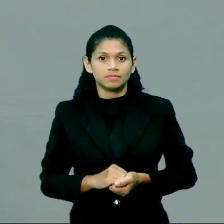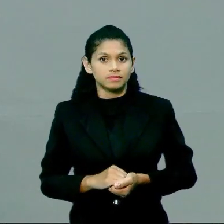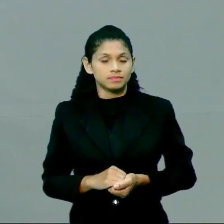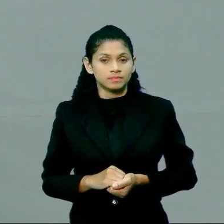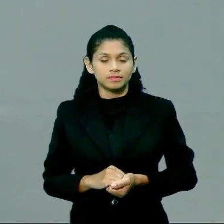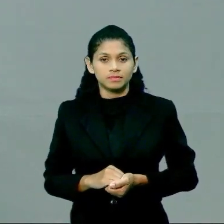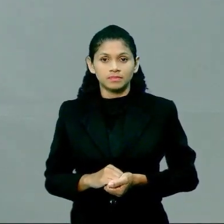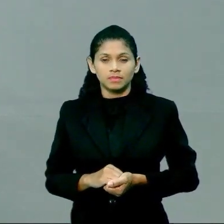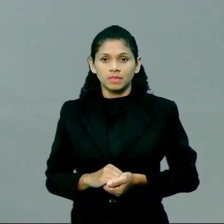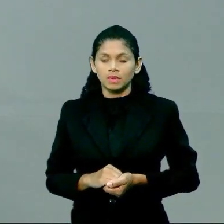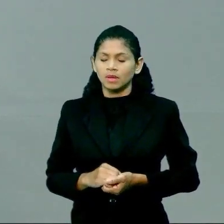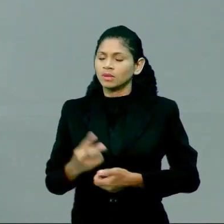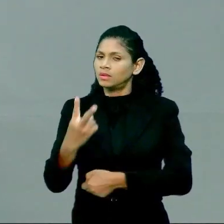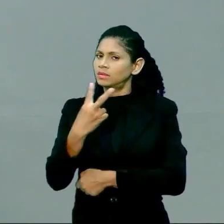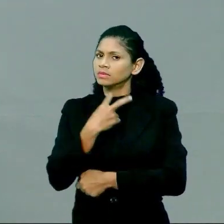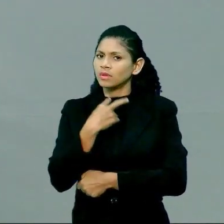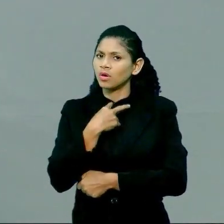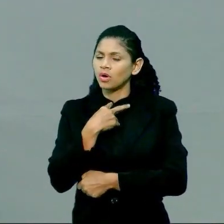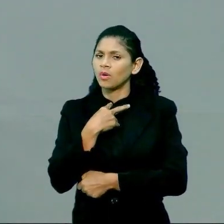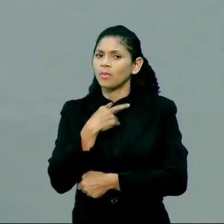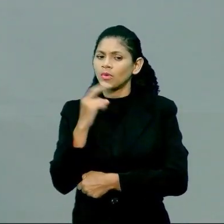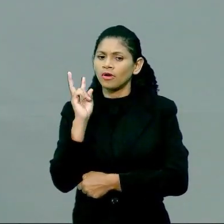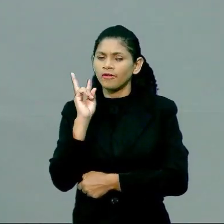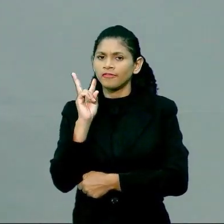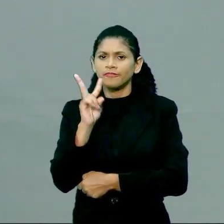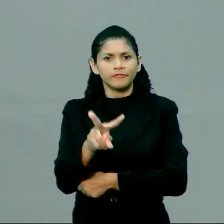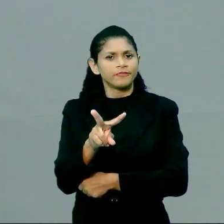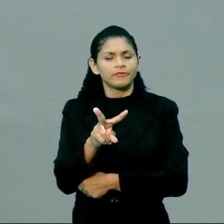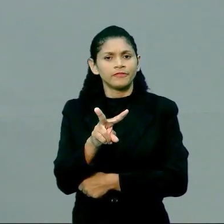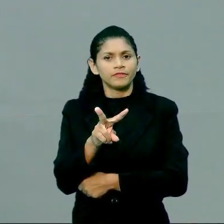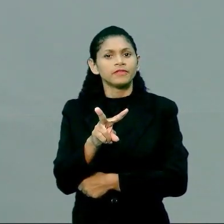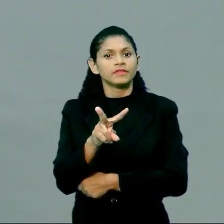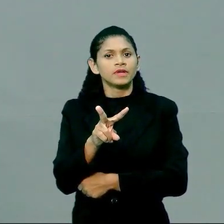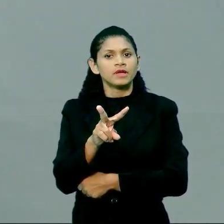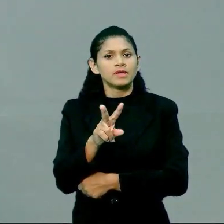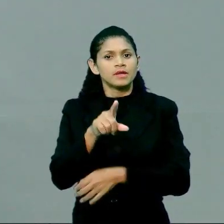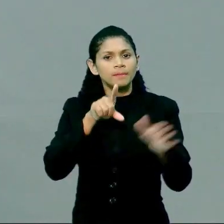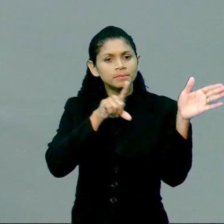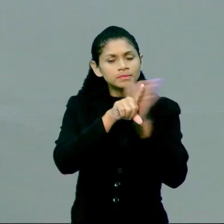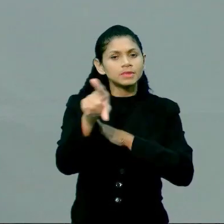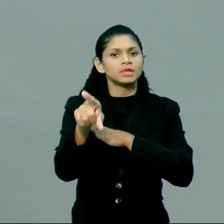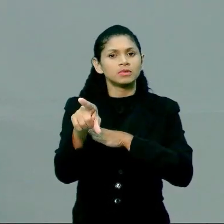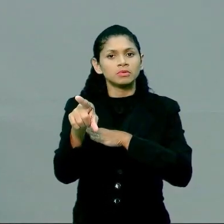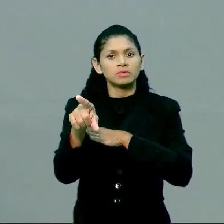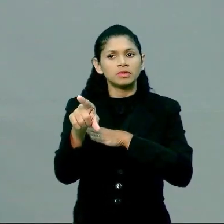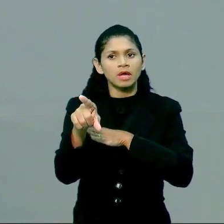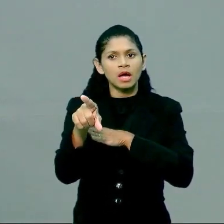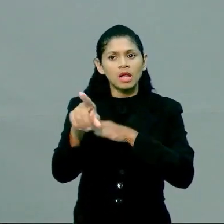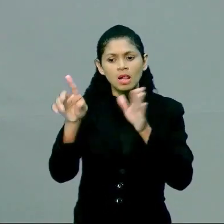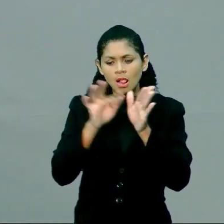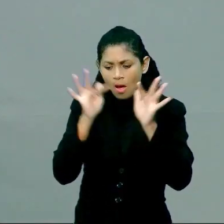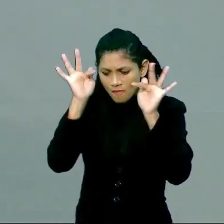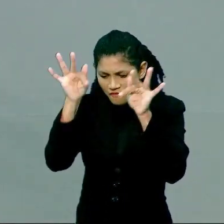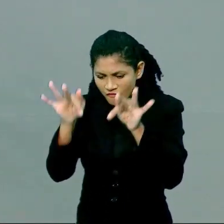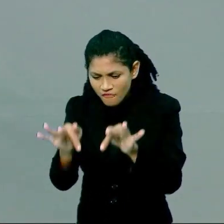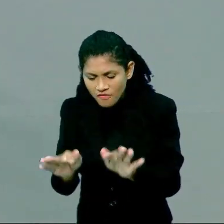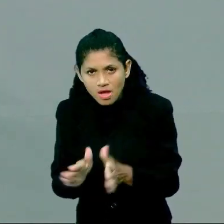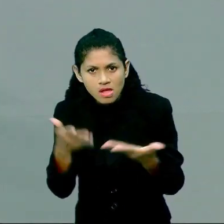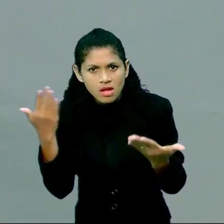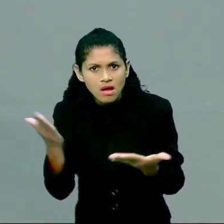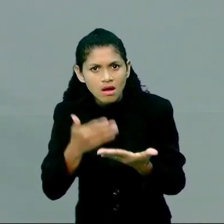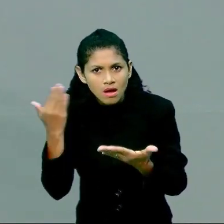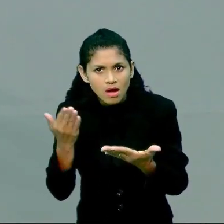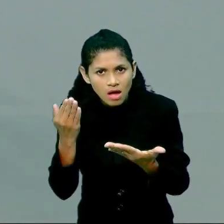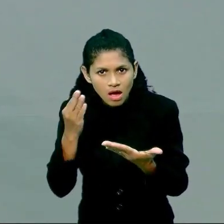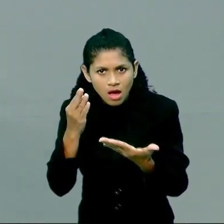pessoal, não vale você ver a questão aqui e ir lá para o final do livro ver a resposta. Assim você não aprende. Você não pode ir logo atrás da